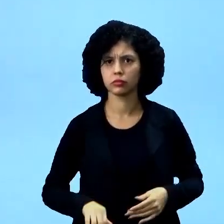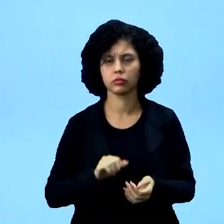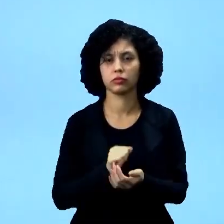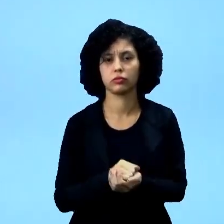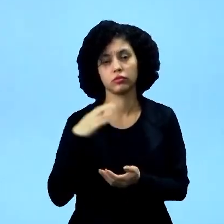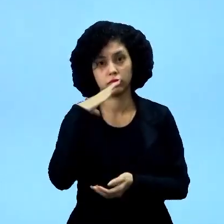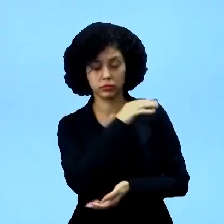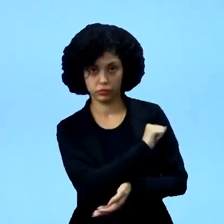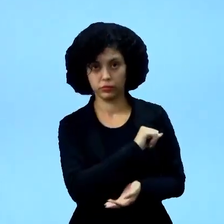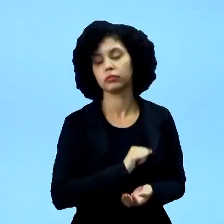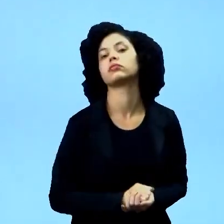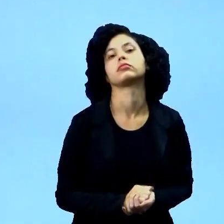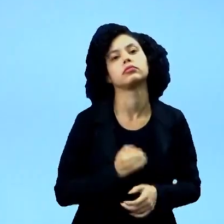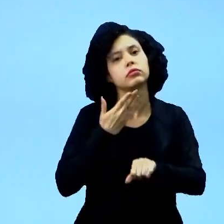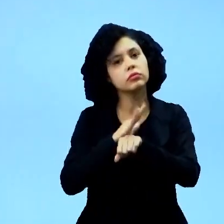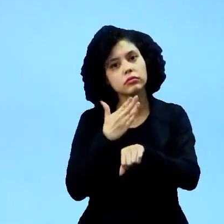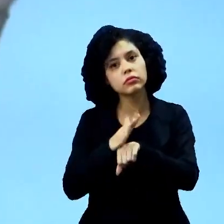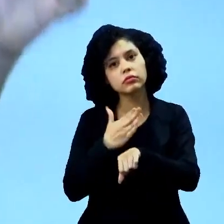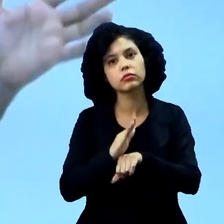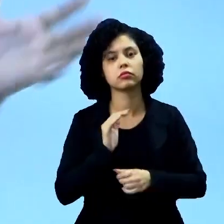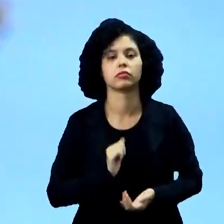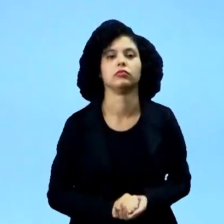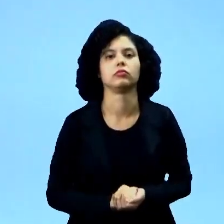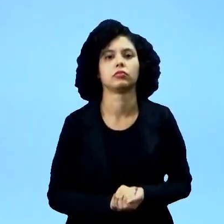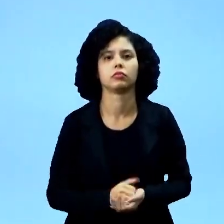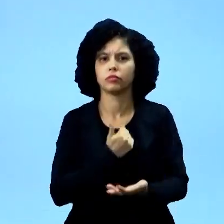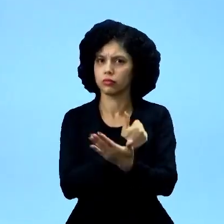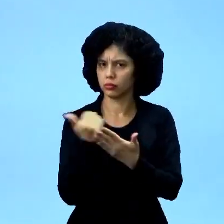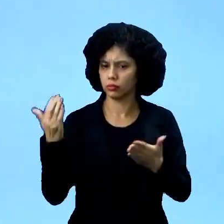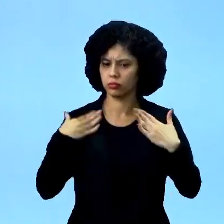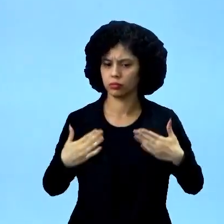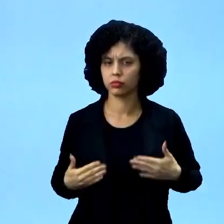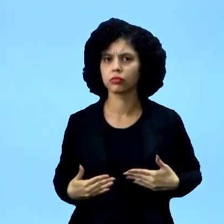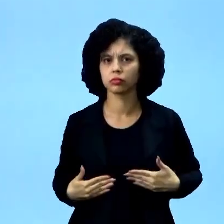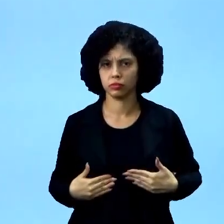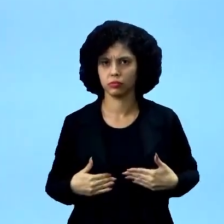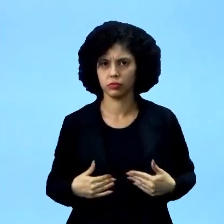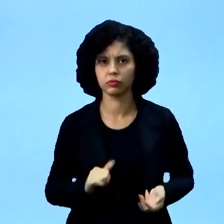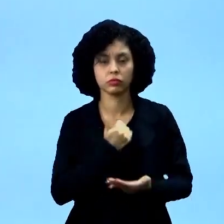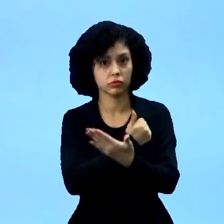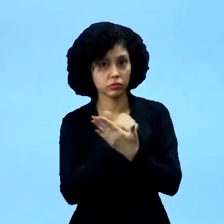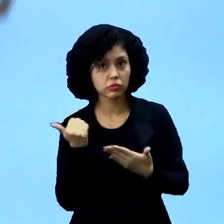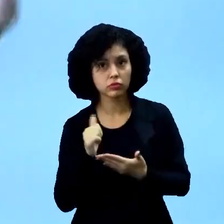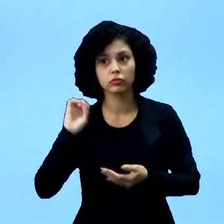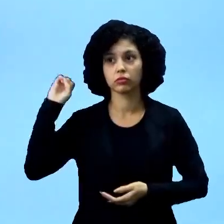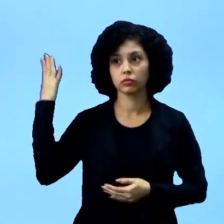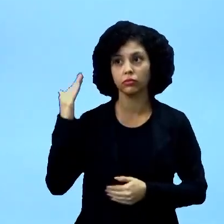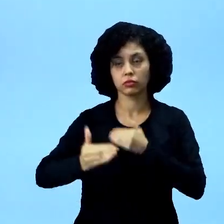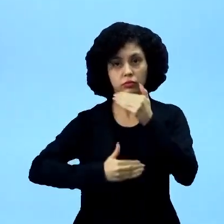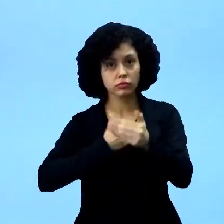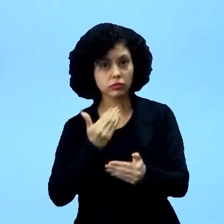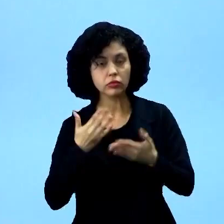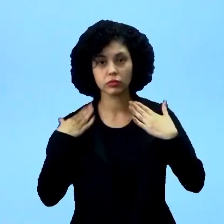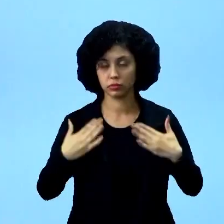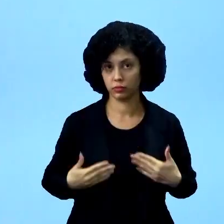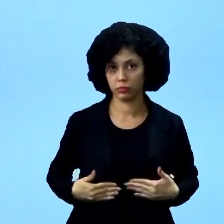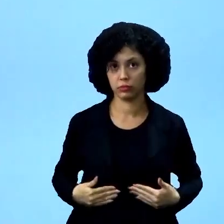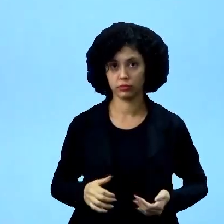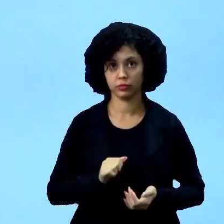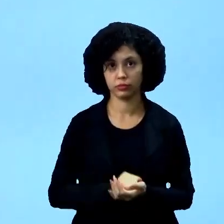entender rapidamente, prática corporal, prática, ação, corporal, corpo. É ações que a gente desenvolve com o